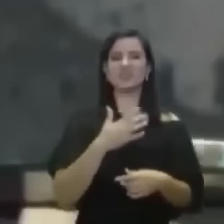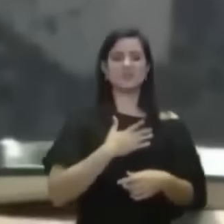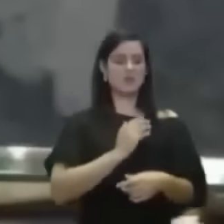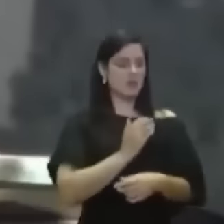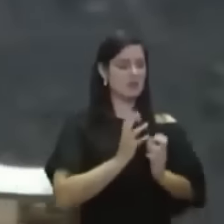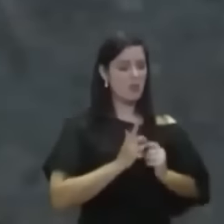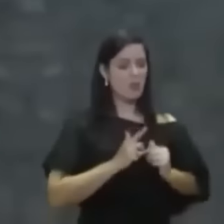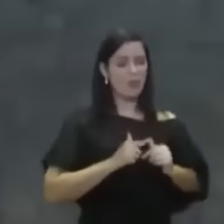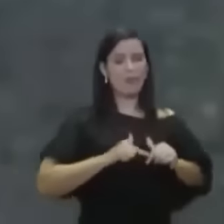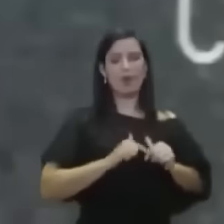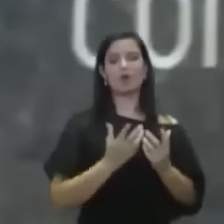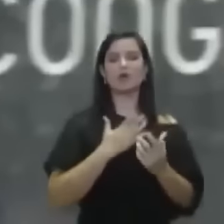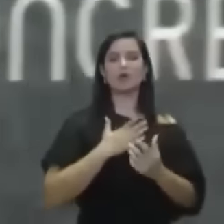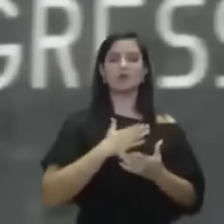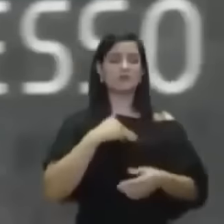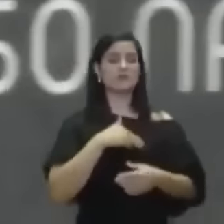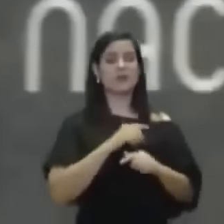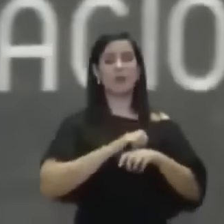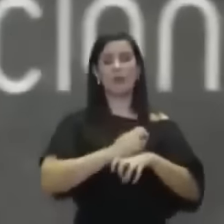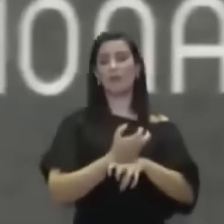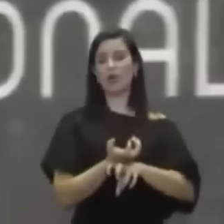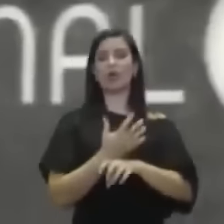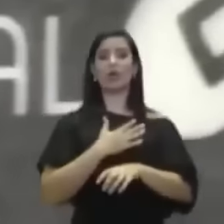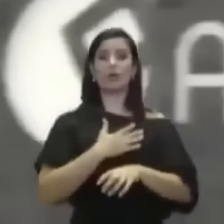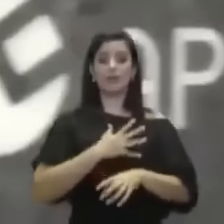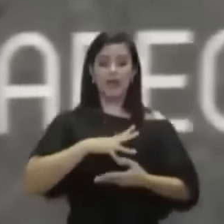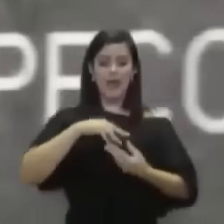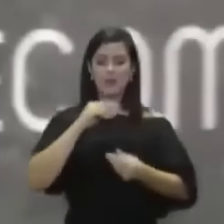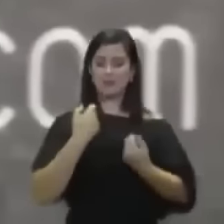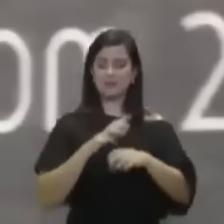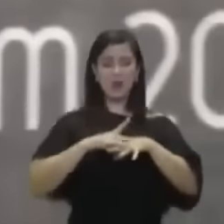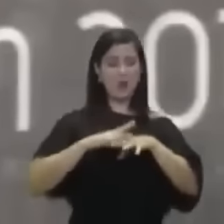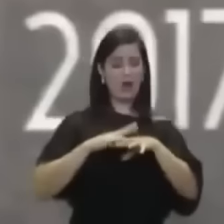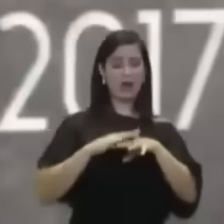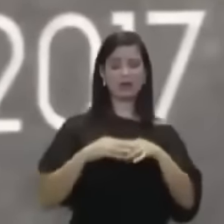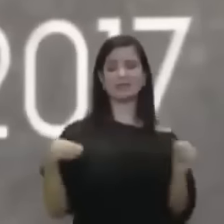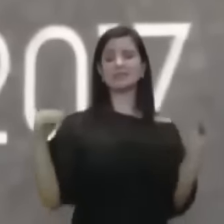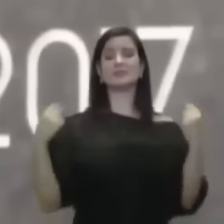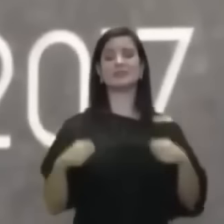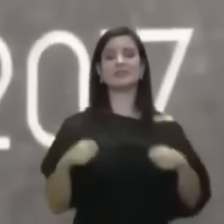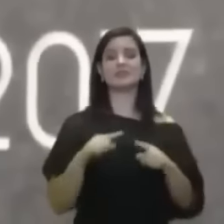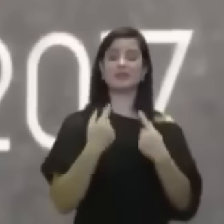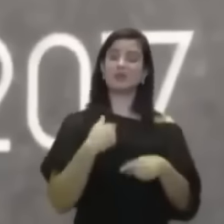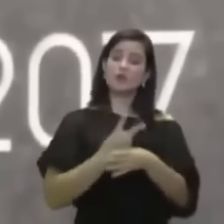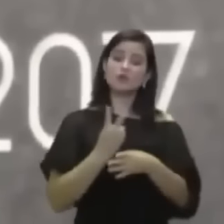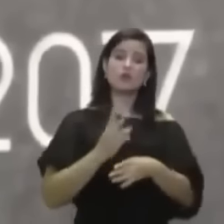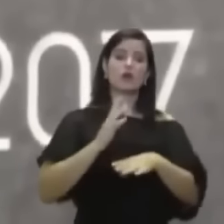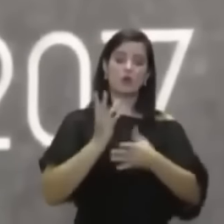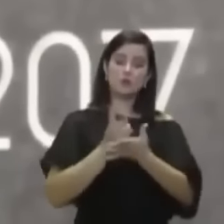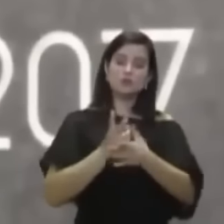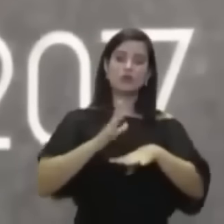ministério está seco, a minha alma está sedenta de cura, mas eu ainda estou doente. Eu quero dizer para você que Jesus está aqui